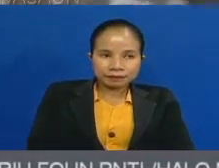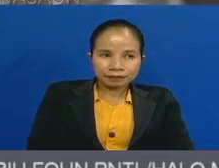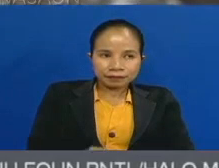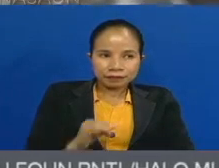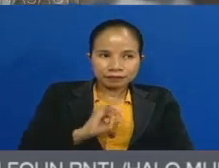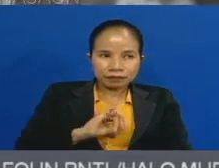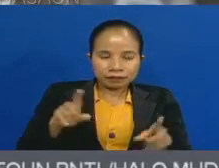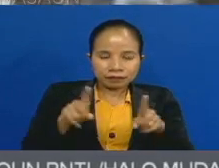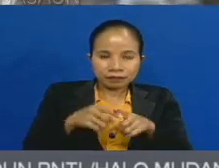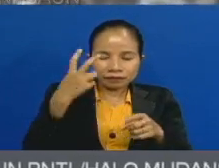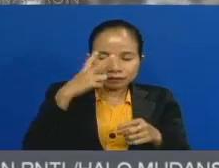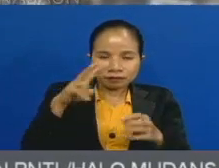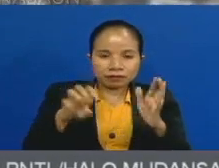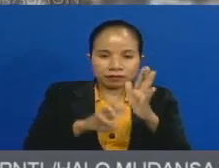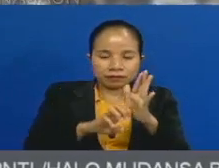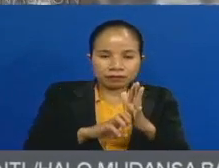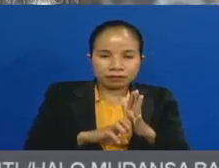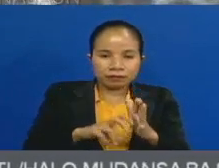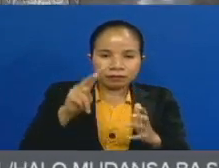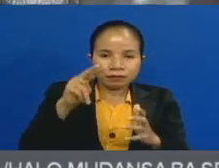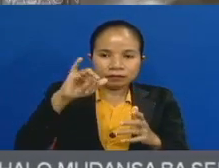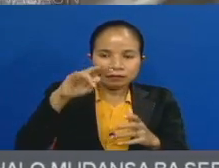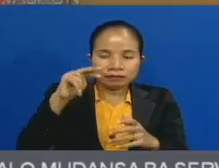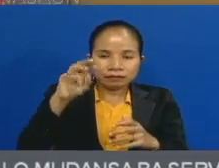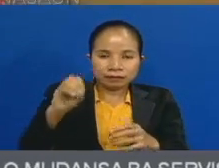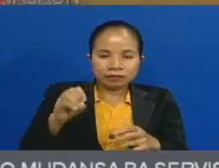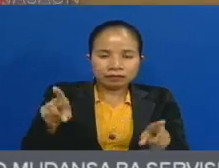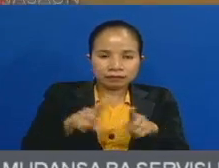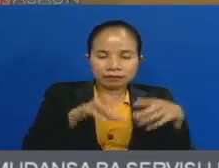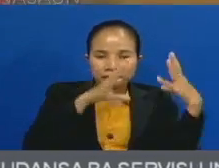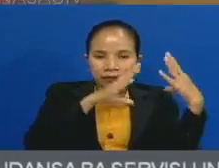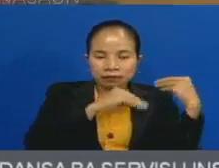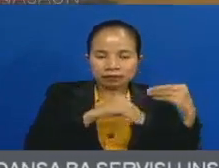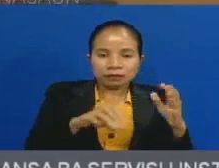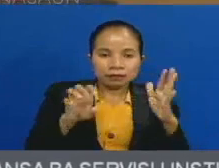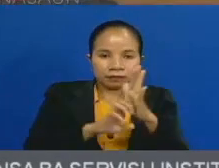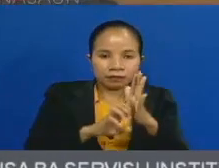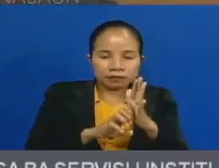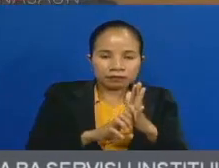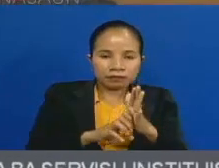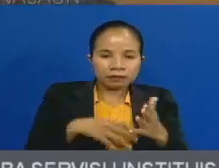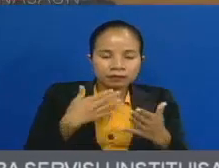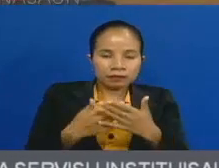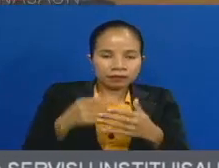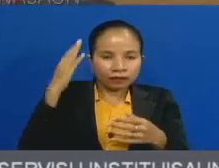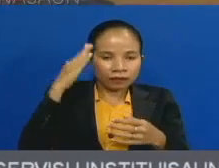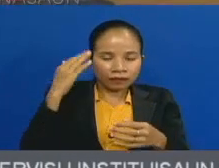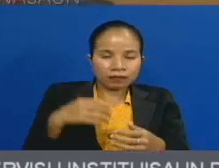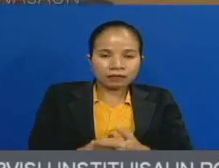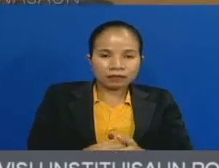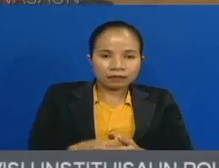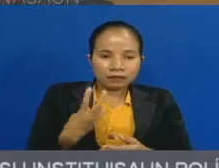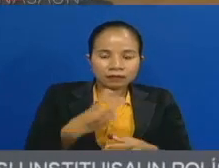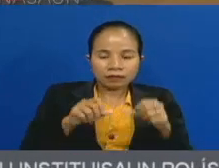Hanesan fare figura Nino Conde Santana, hanesan figura de esperança, figura de coragem, figura e danabe foi coragem para itat